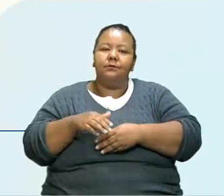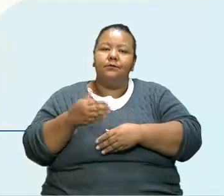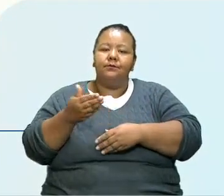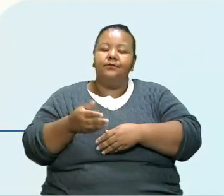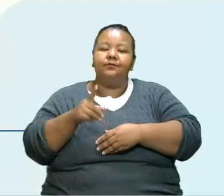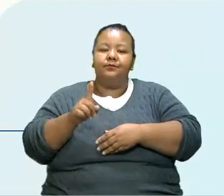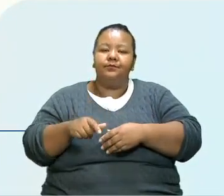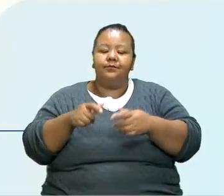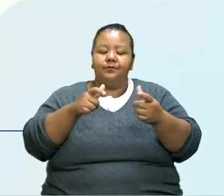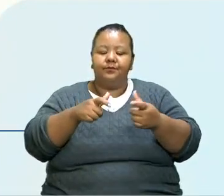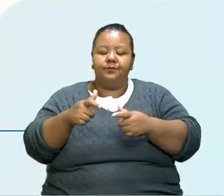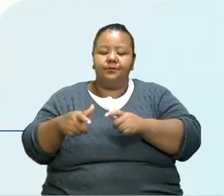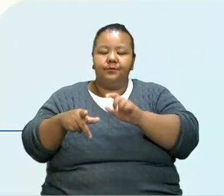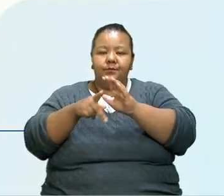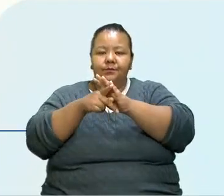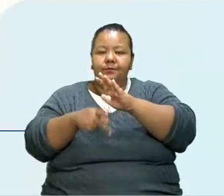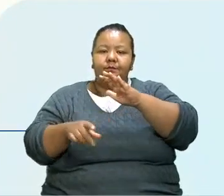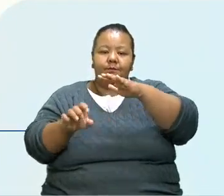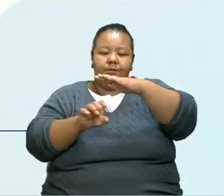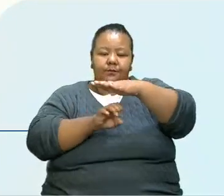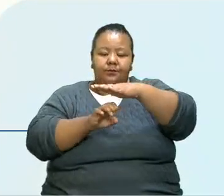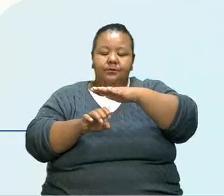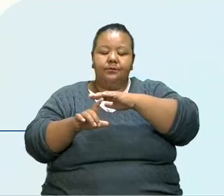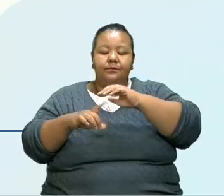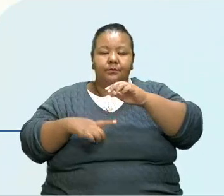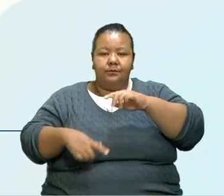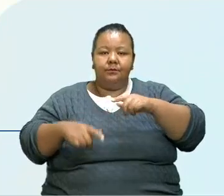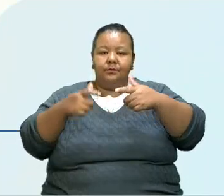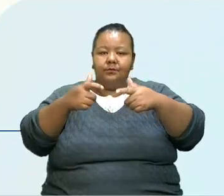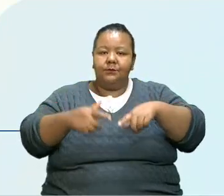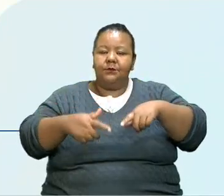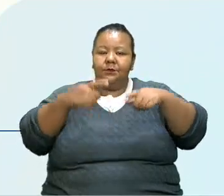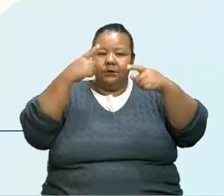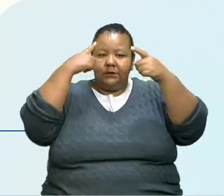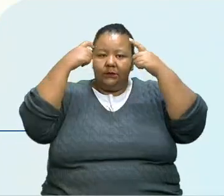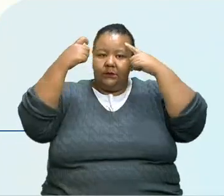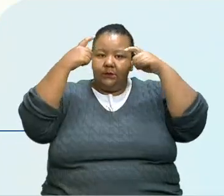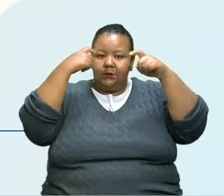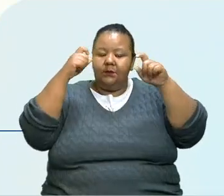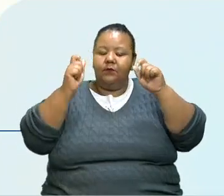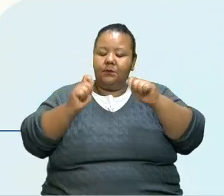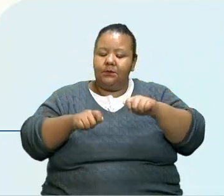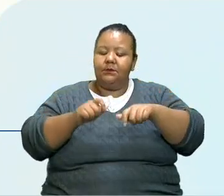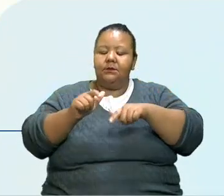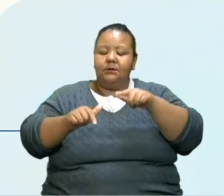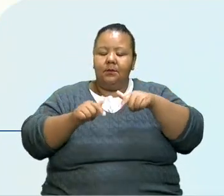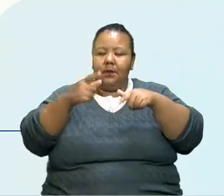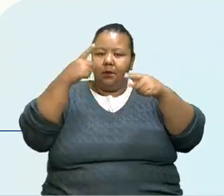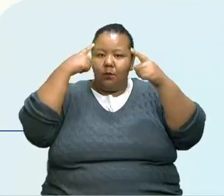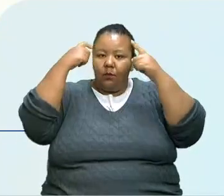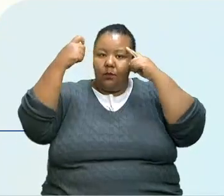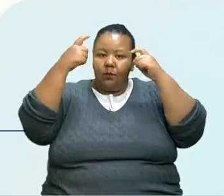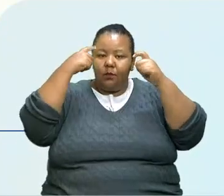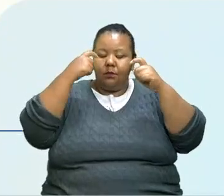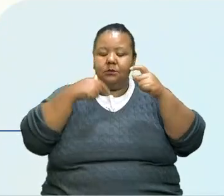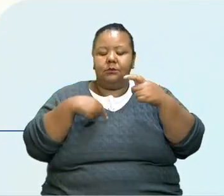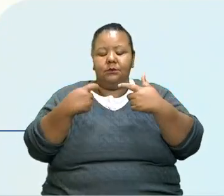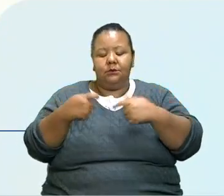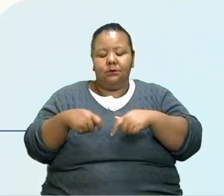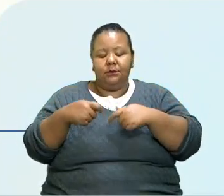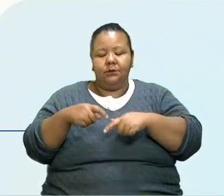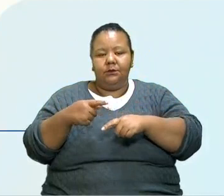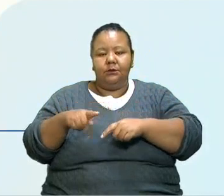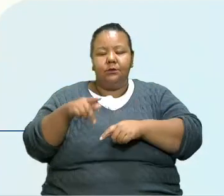É o ambiente da empresa. A empresa, ela tem um ambiente criativo, ela precisa desenvolver trabalhos criativos. Então, se ela precisa de trabalhos criativos e